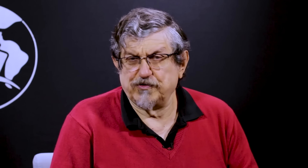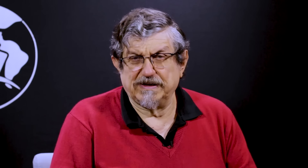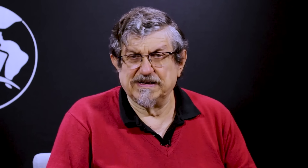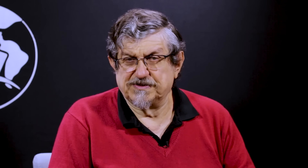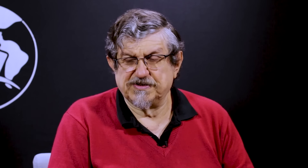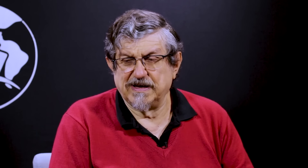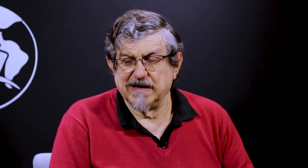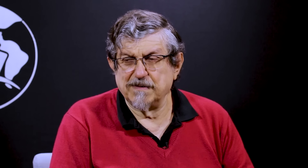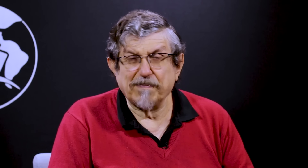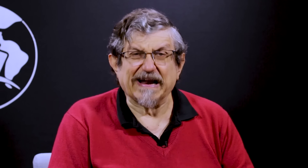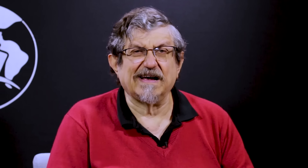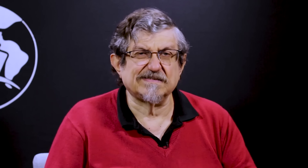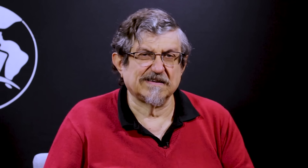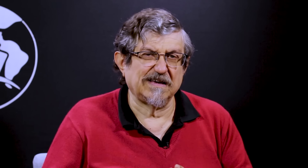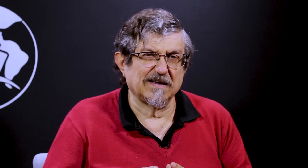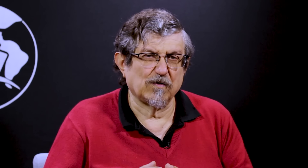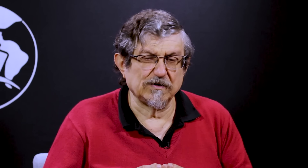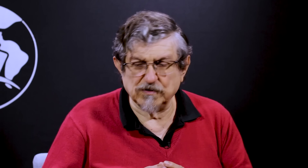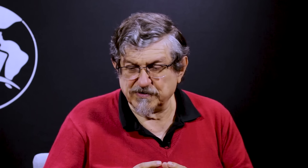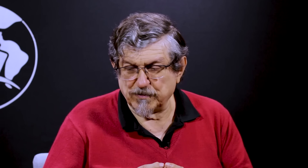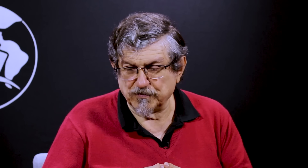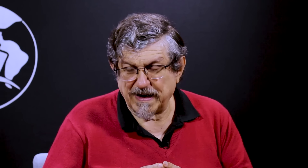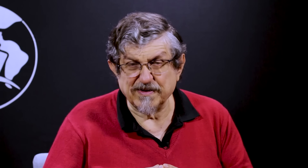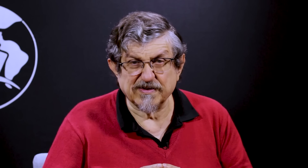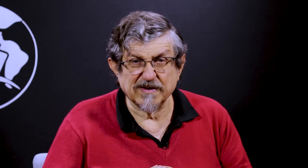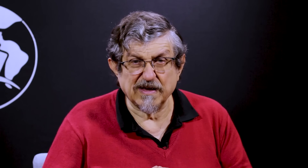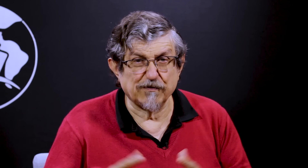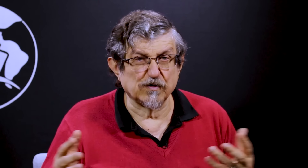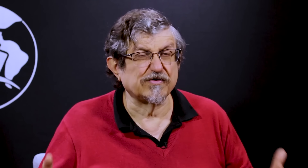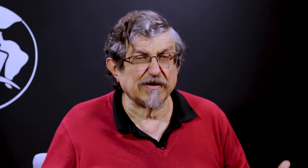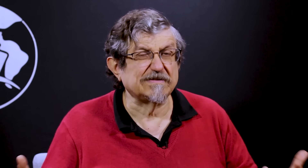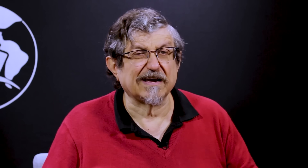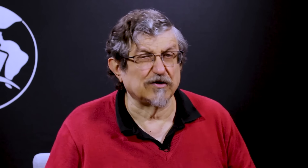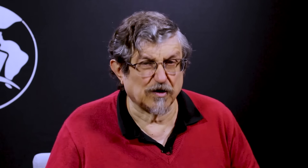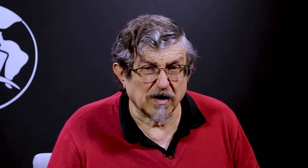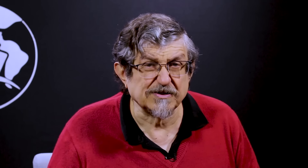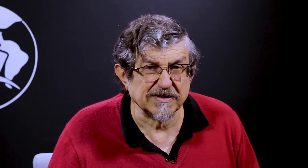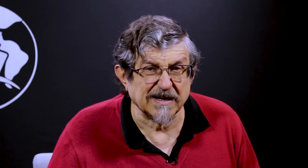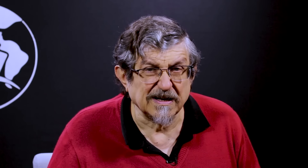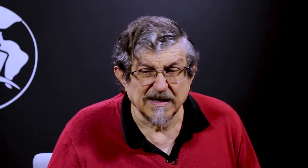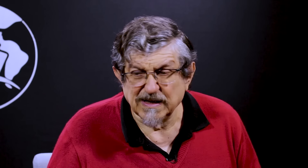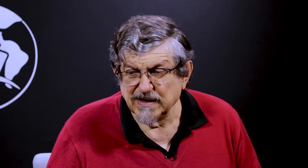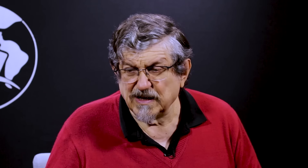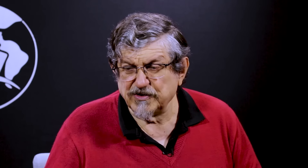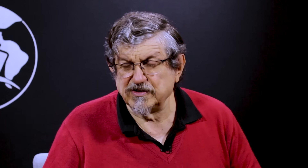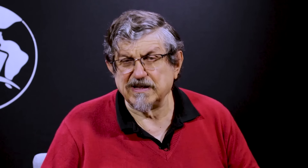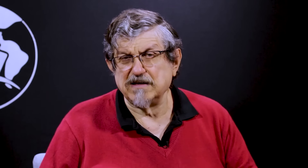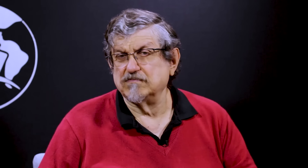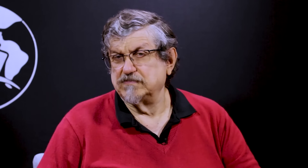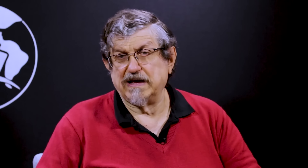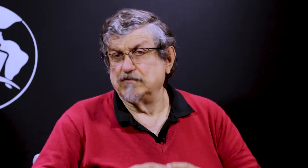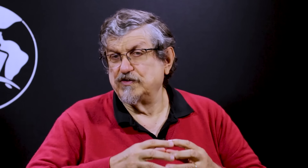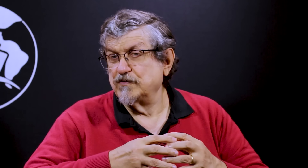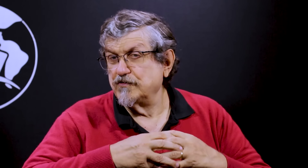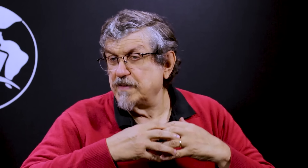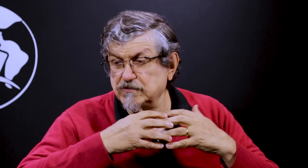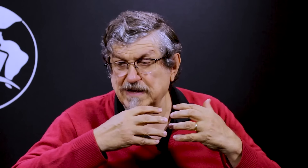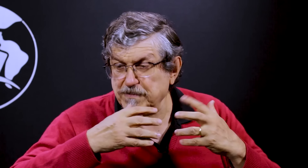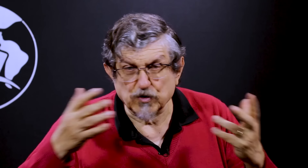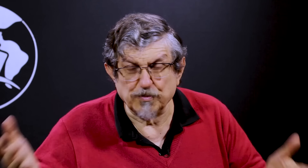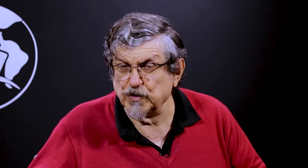mais impressionante é que parece que quanto nós temos mais evolução tecnológica a gente tem né o